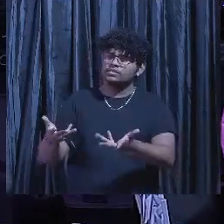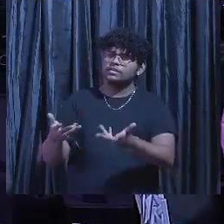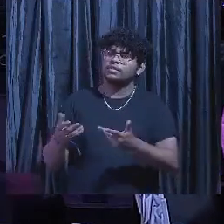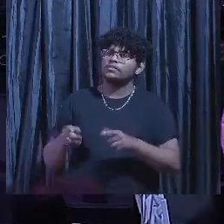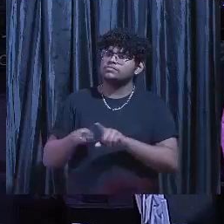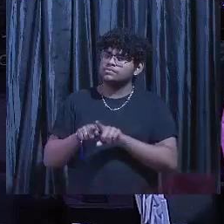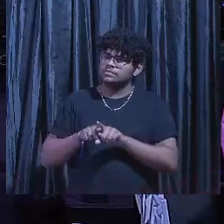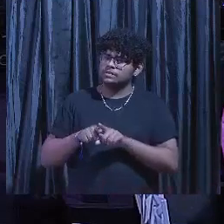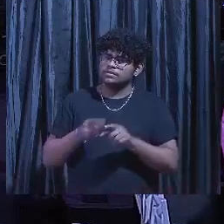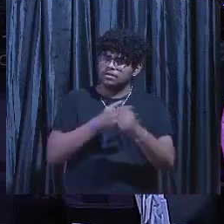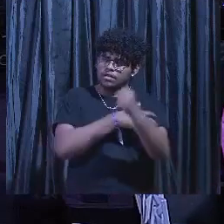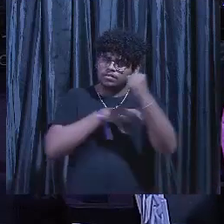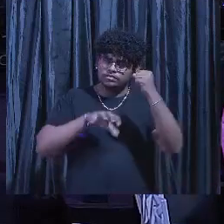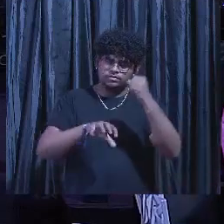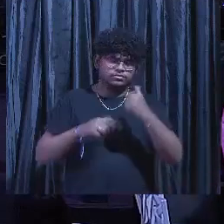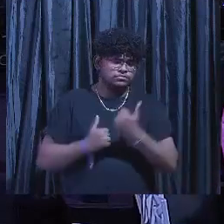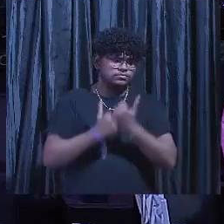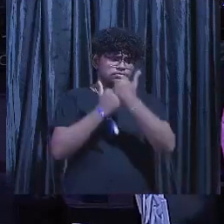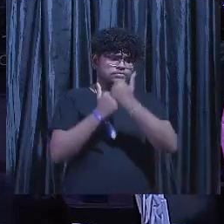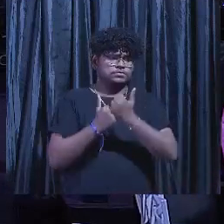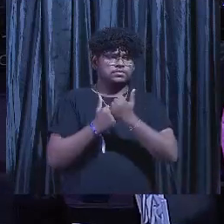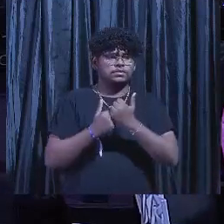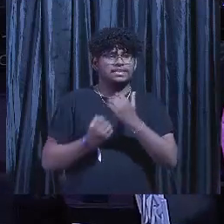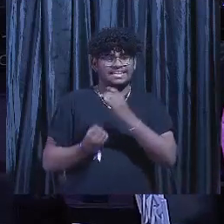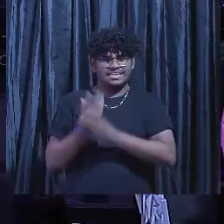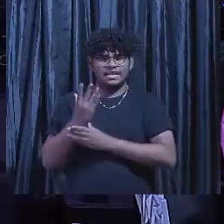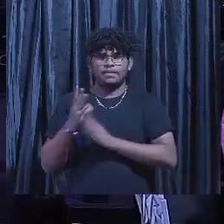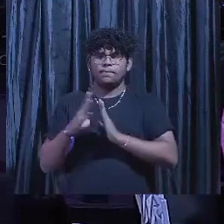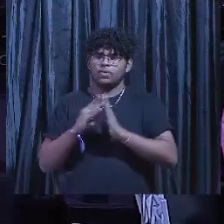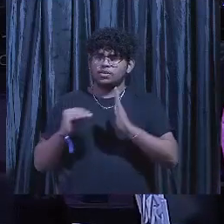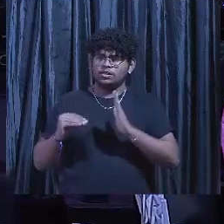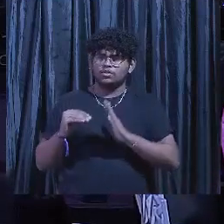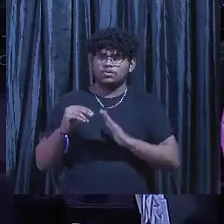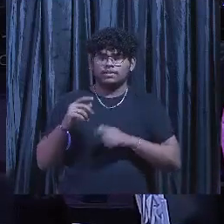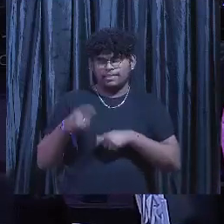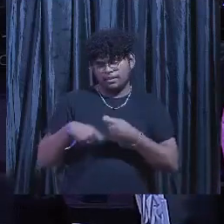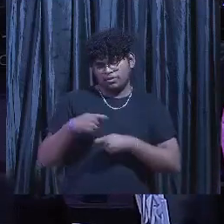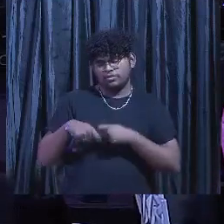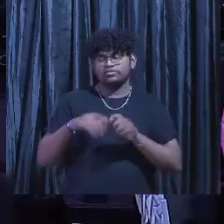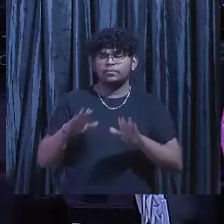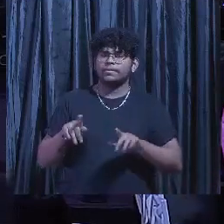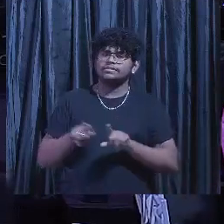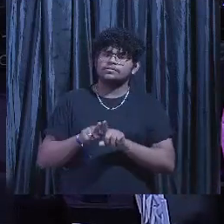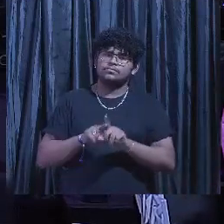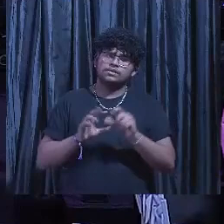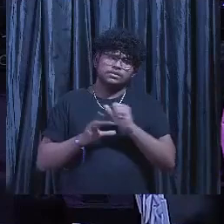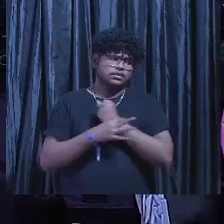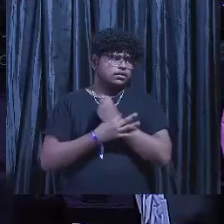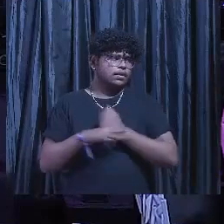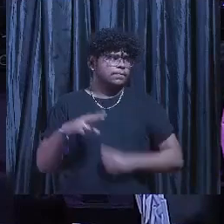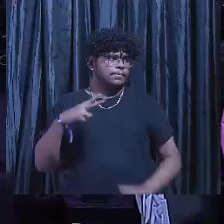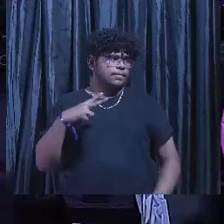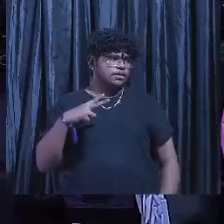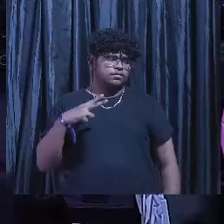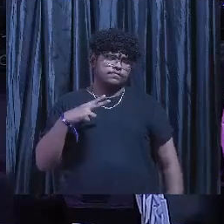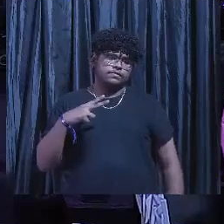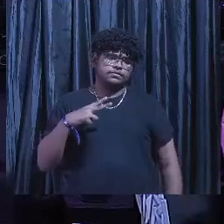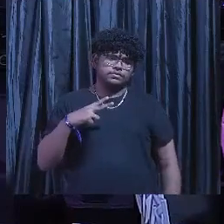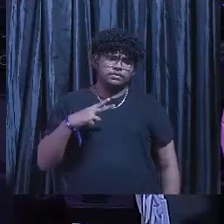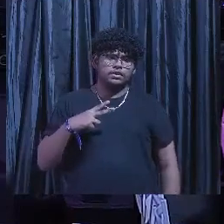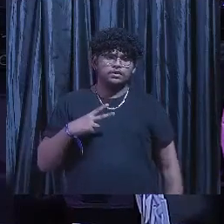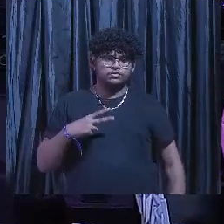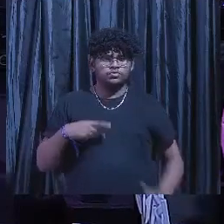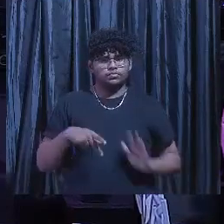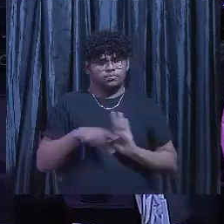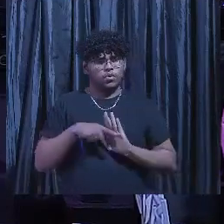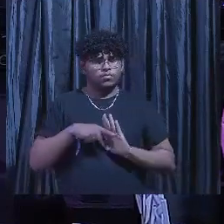fortifiquem, criem seus modelos de negócio e tal, mas também consigam garantir uma segurança, uma privacidade e uma proteção dos seus